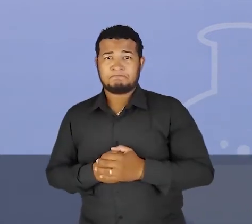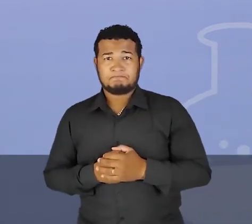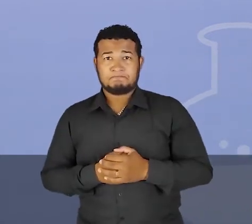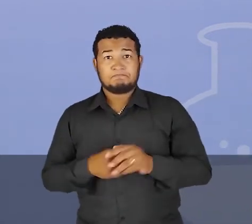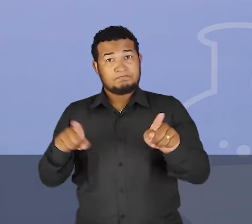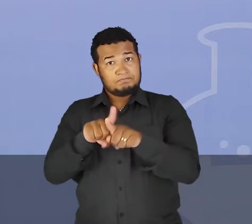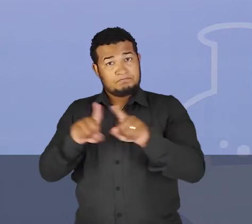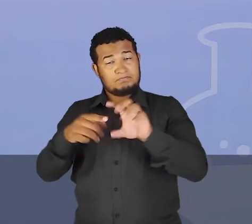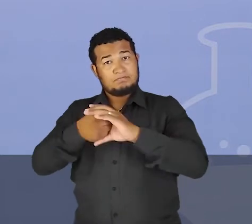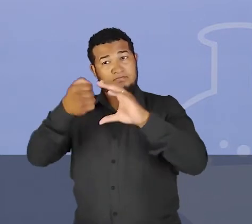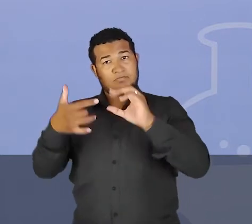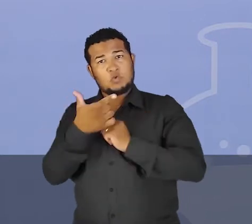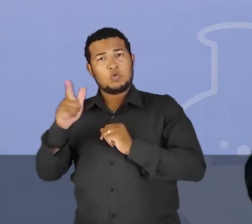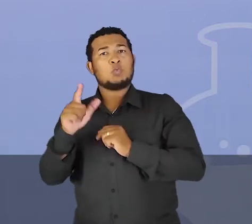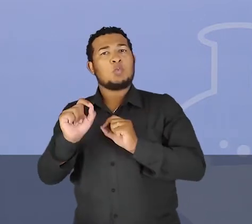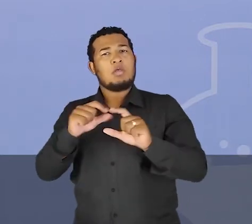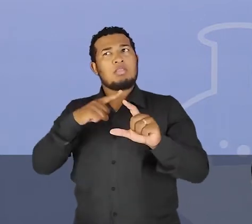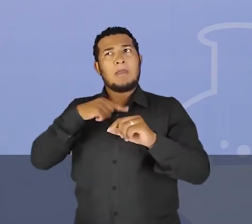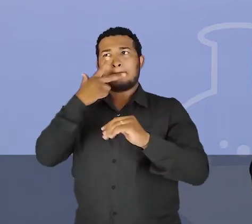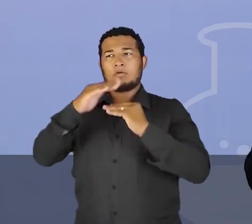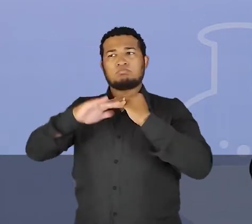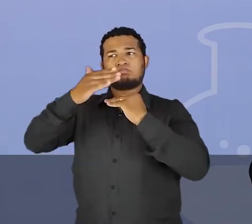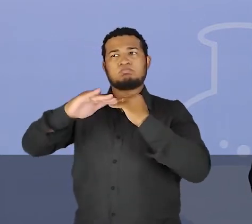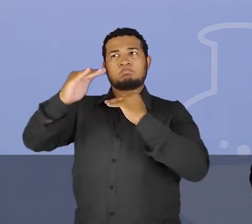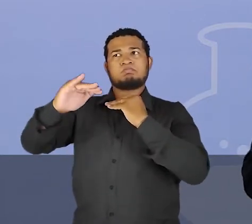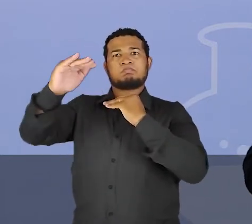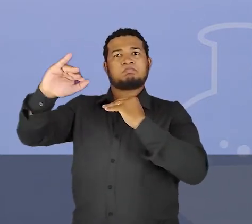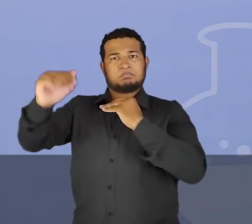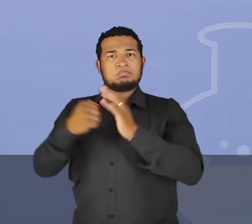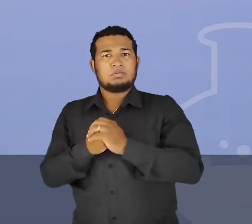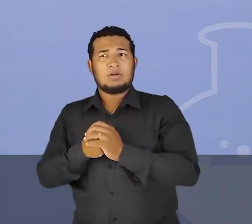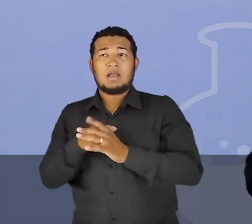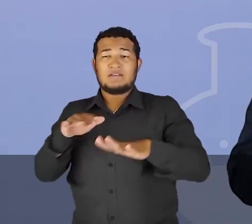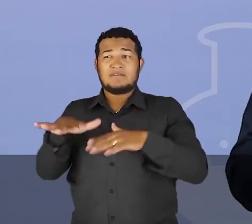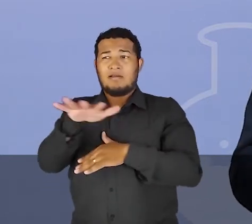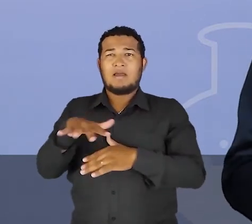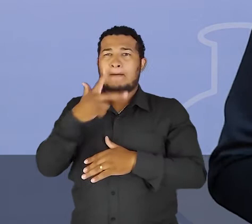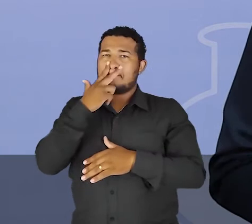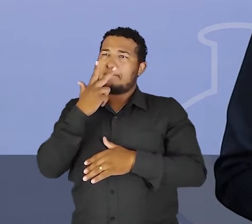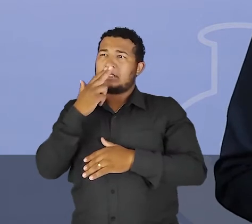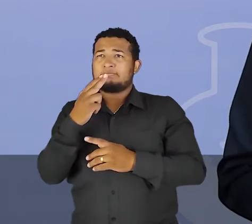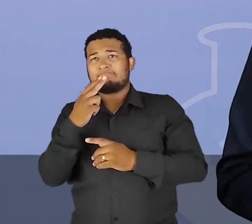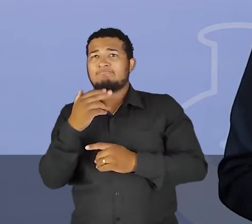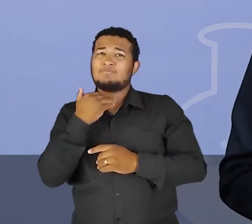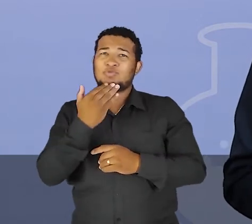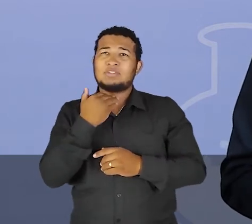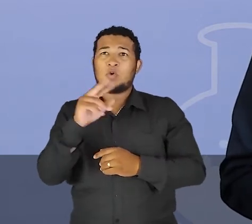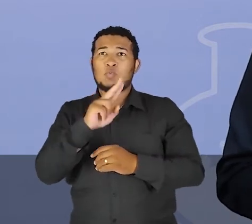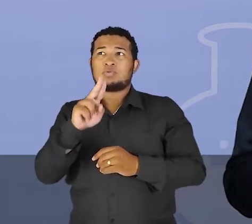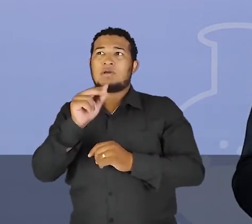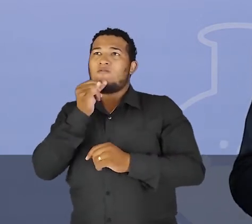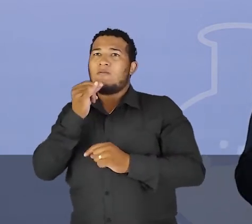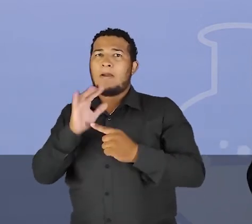Outra característica dessa região, o relevo. Você tem uma área que nem sempre é favorável para o uso de